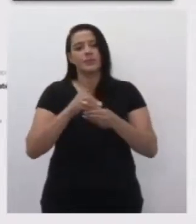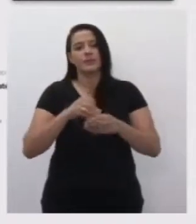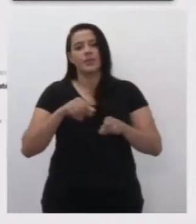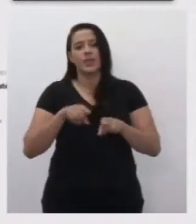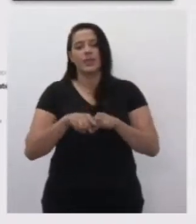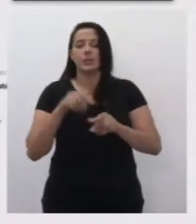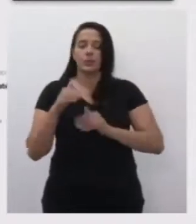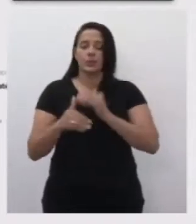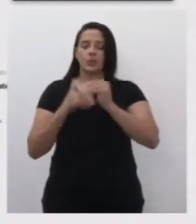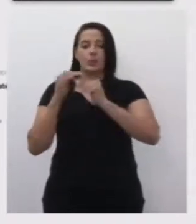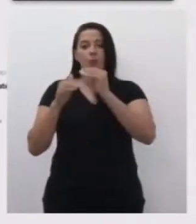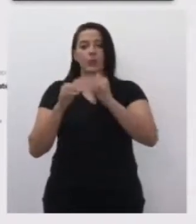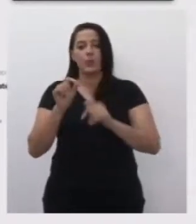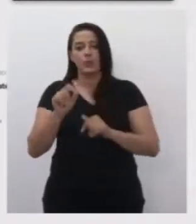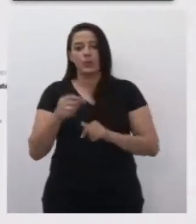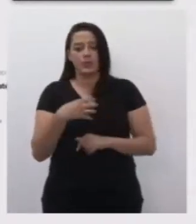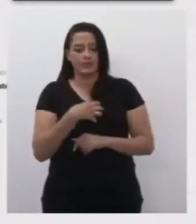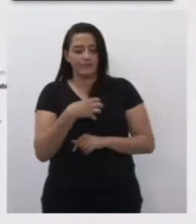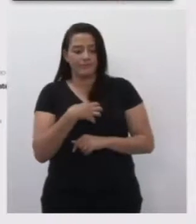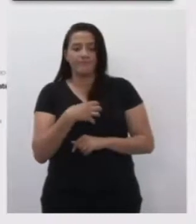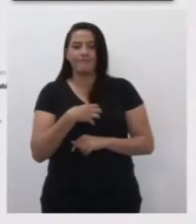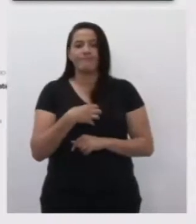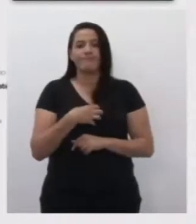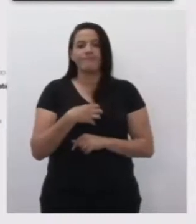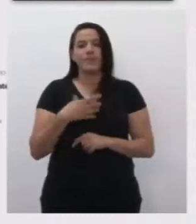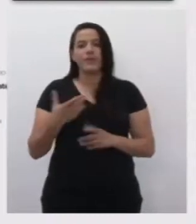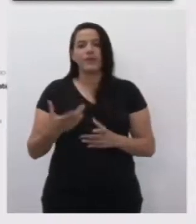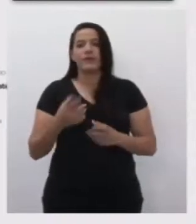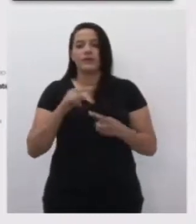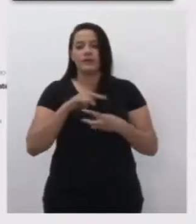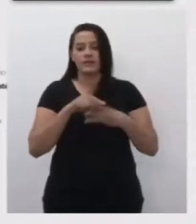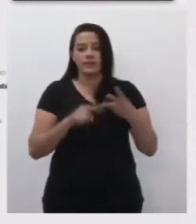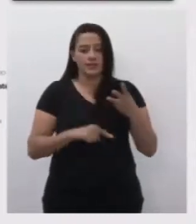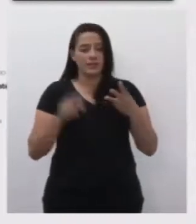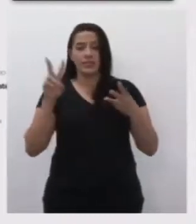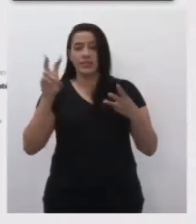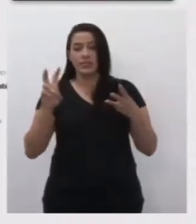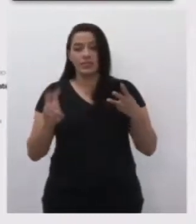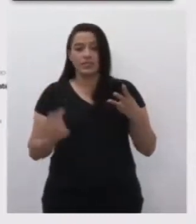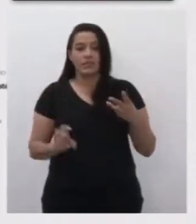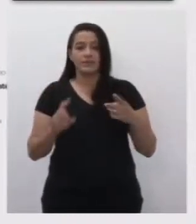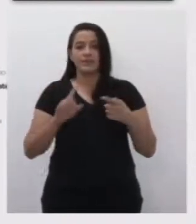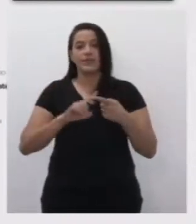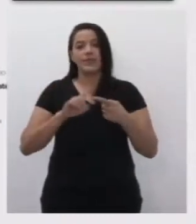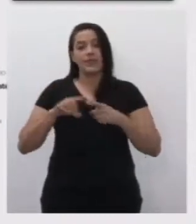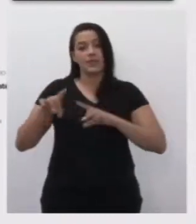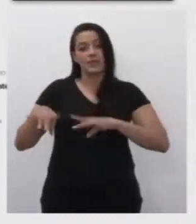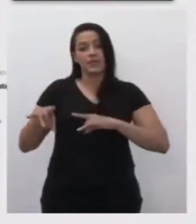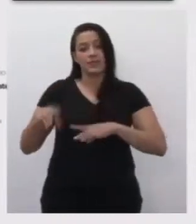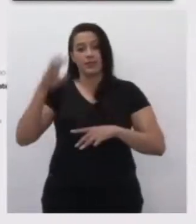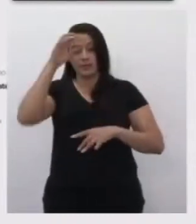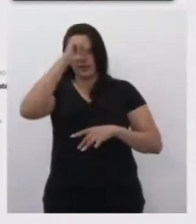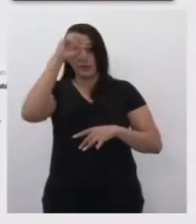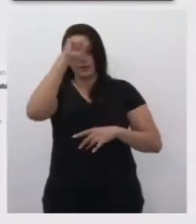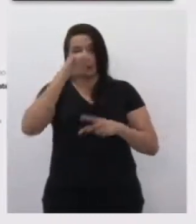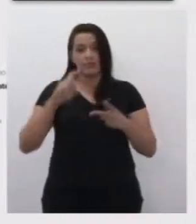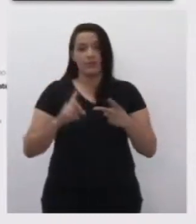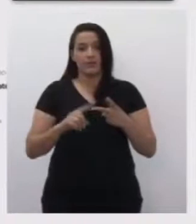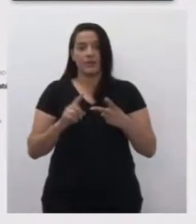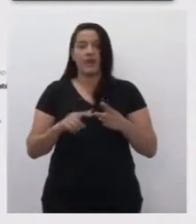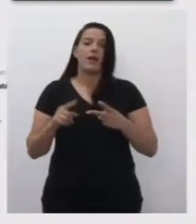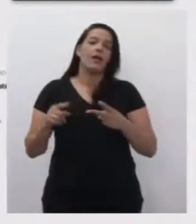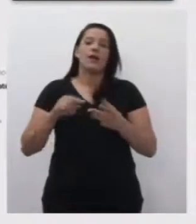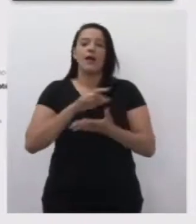essa disciplina, que é o Guia do Estudo Perfeito, tá? Em que ela trata de 3 grandes temas, né? Técnicas de aprendizagem, habilidades comportamentais